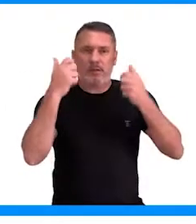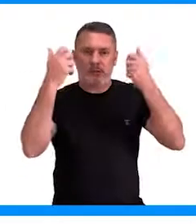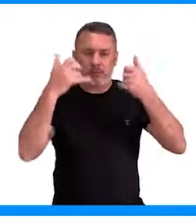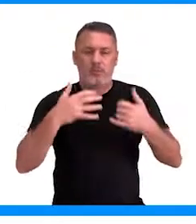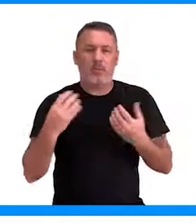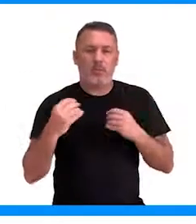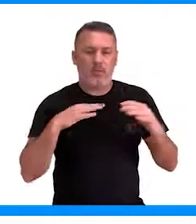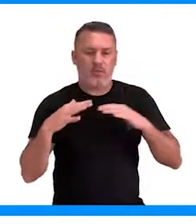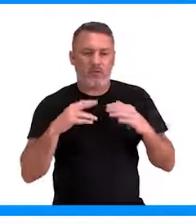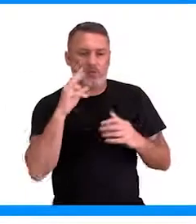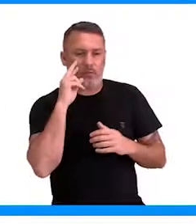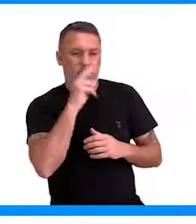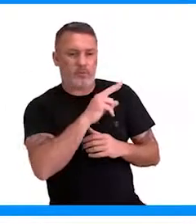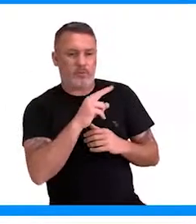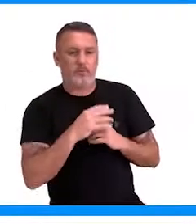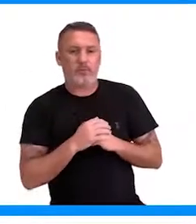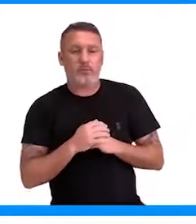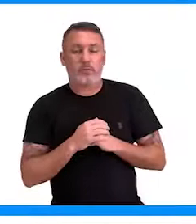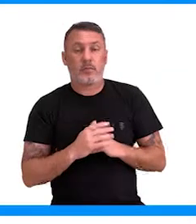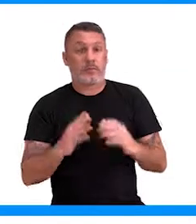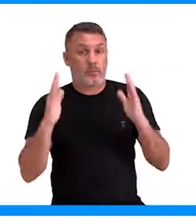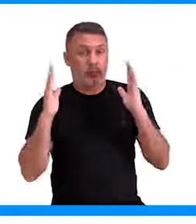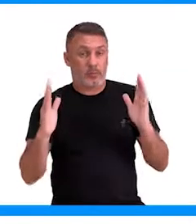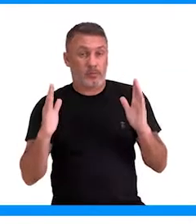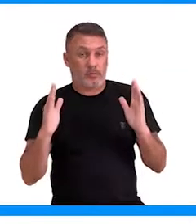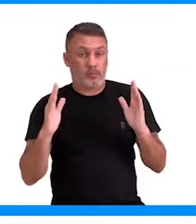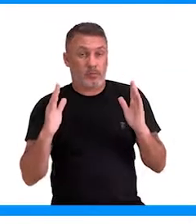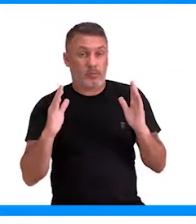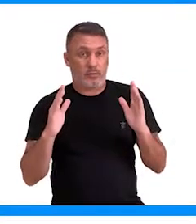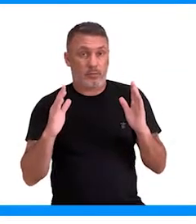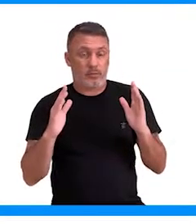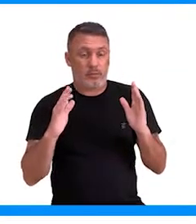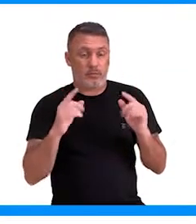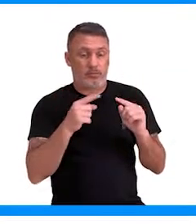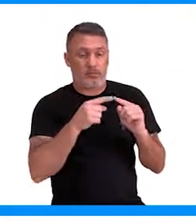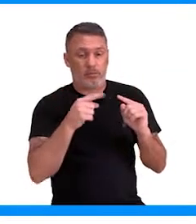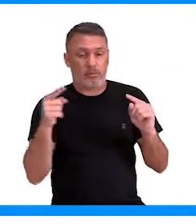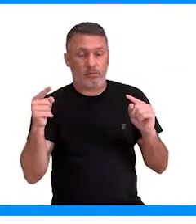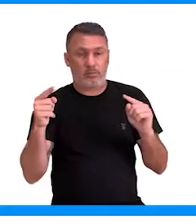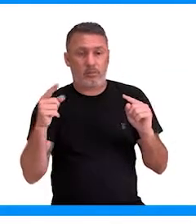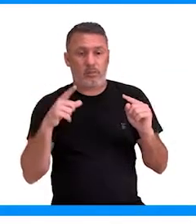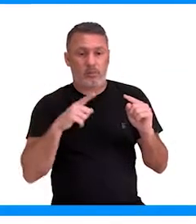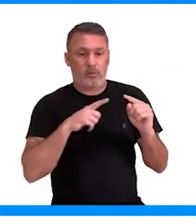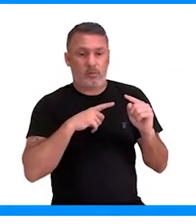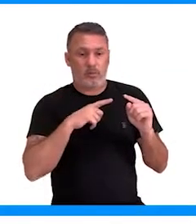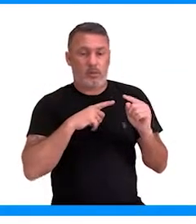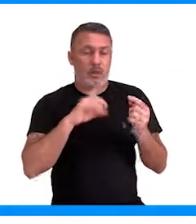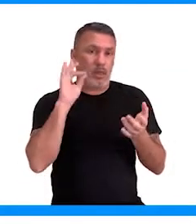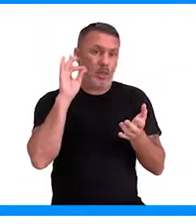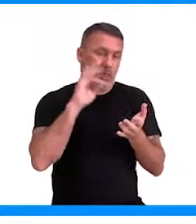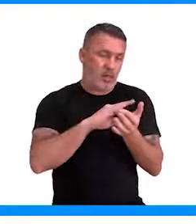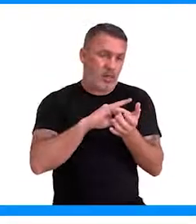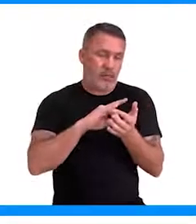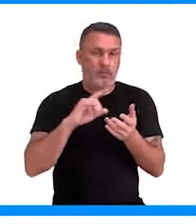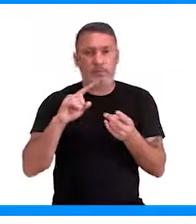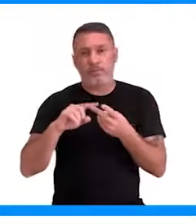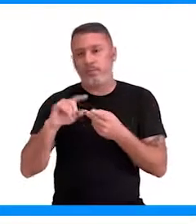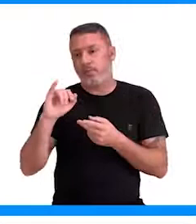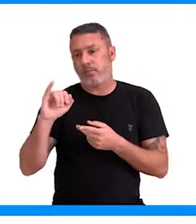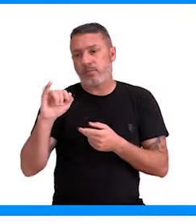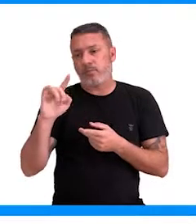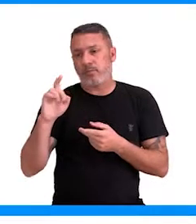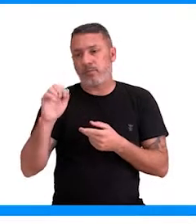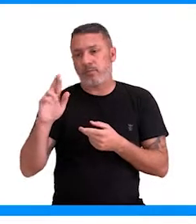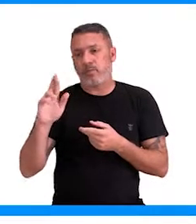nessa trajetória dos movimentos, nós sabemos que na realidade existe o ar, né,